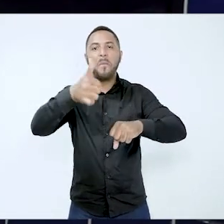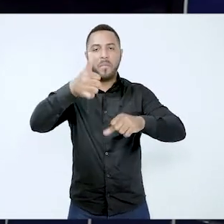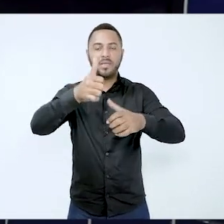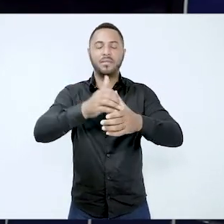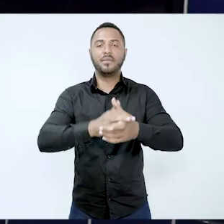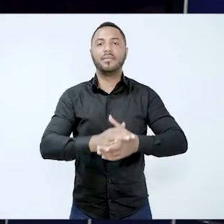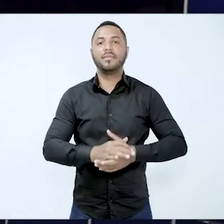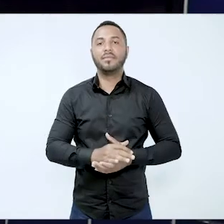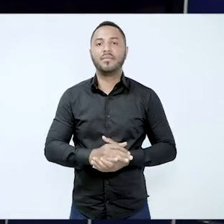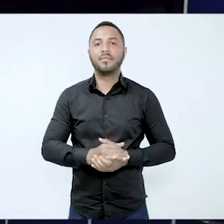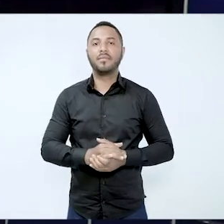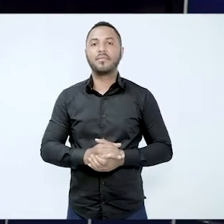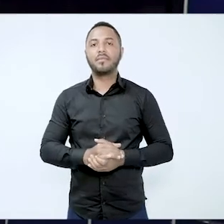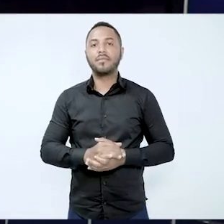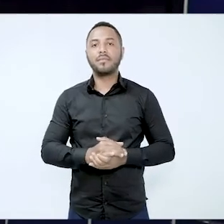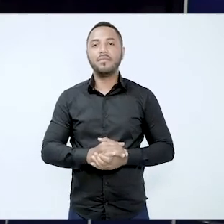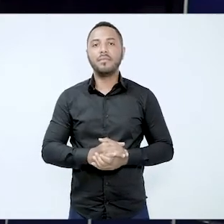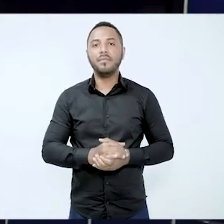mais elaborada.